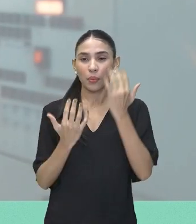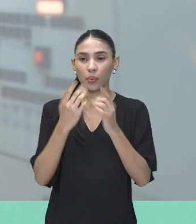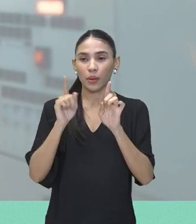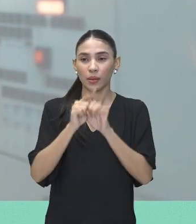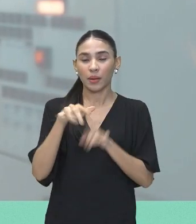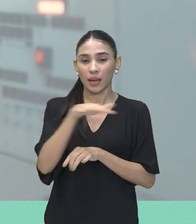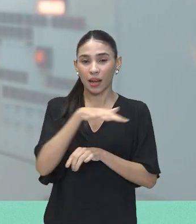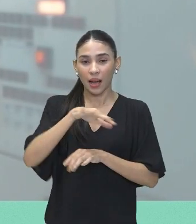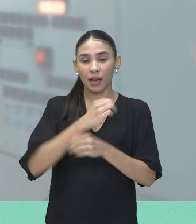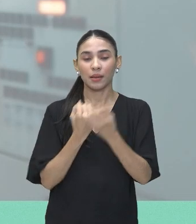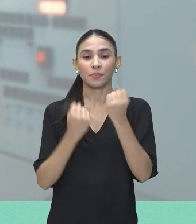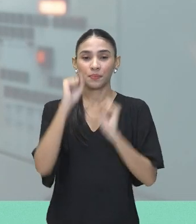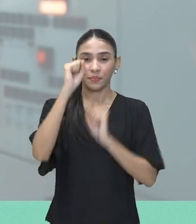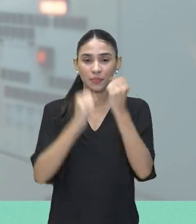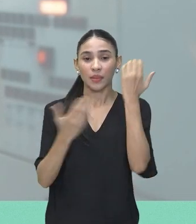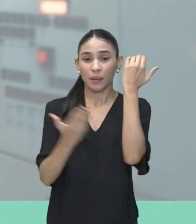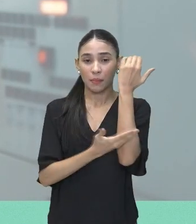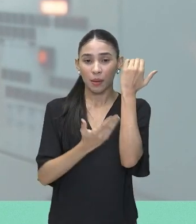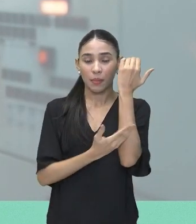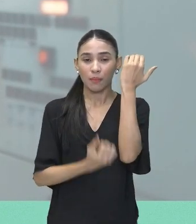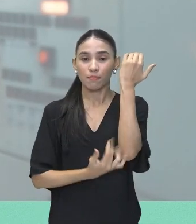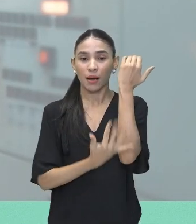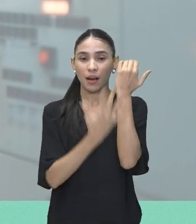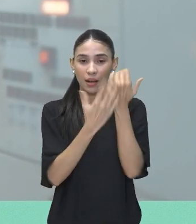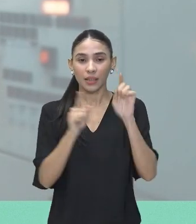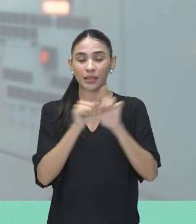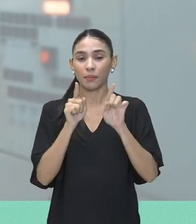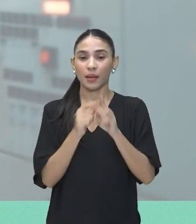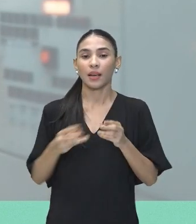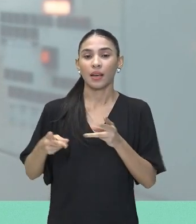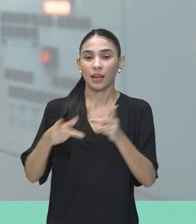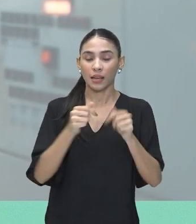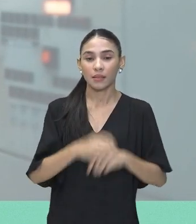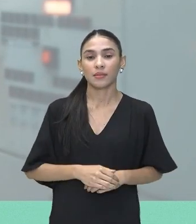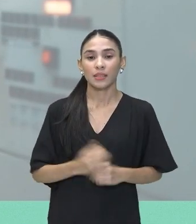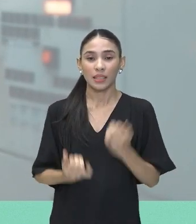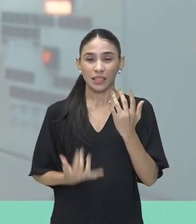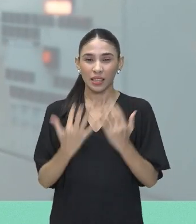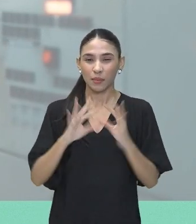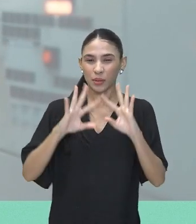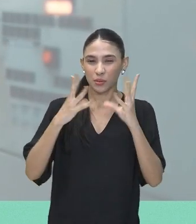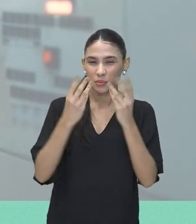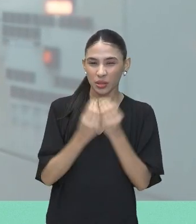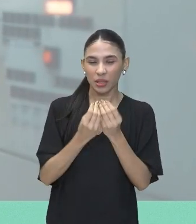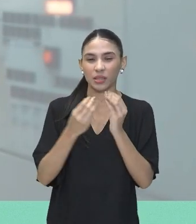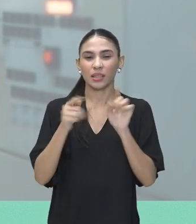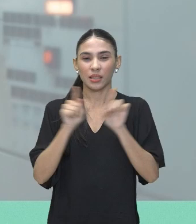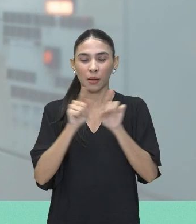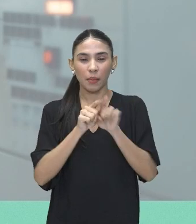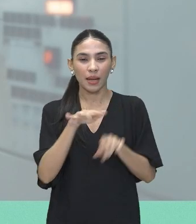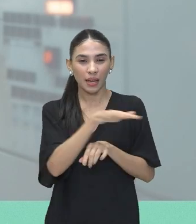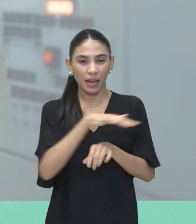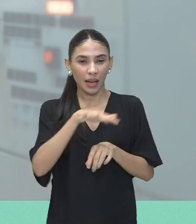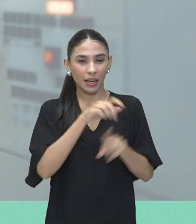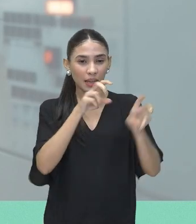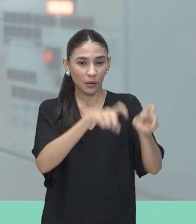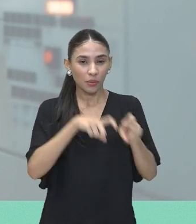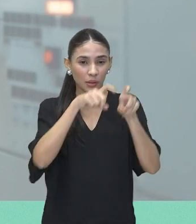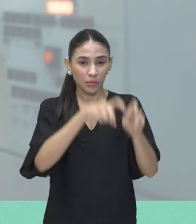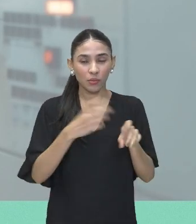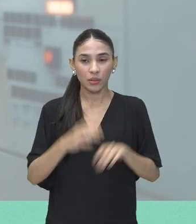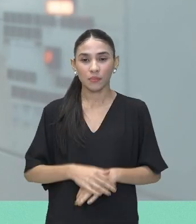de madeiras em fogões a lenha e lareiras, queima de rejeitos da agricultura, descarga de